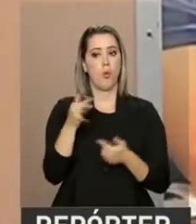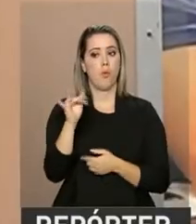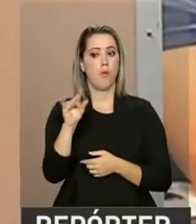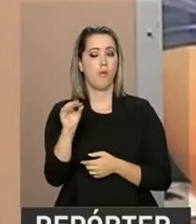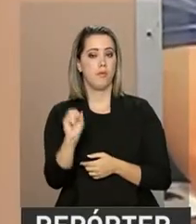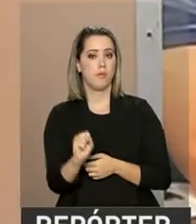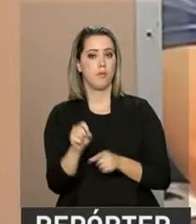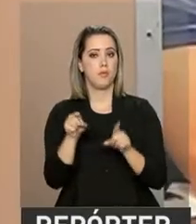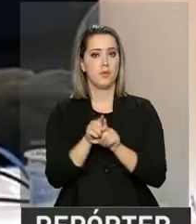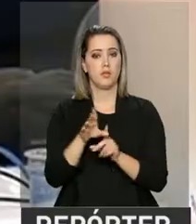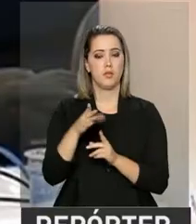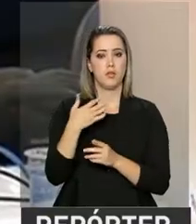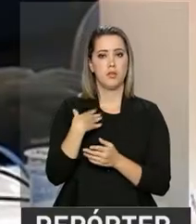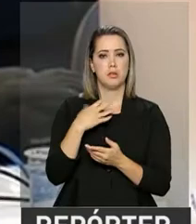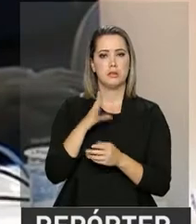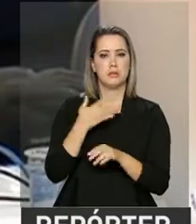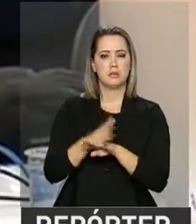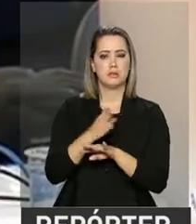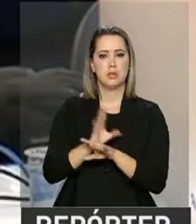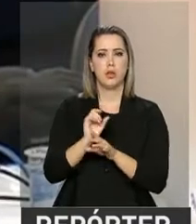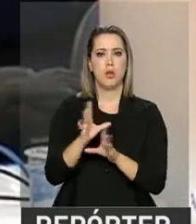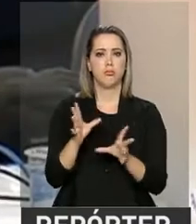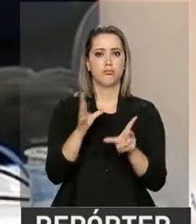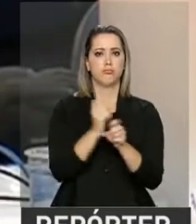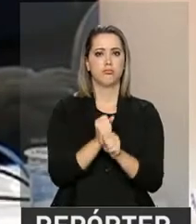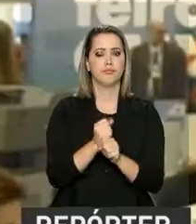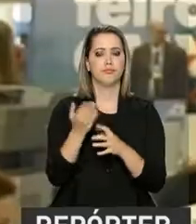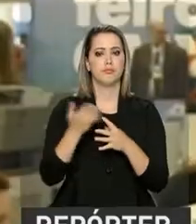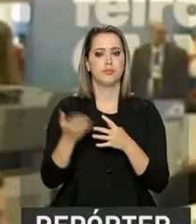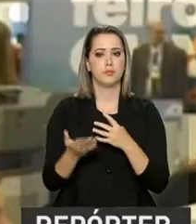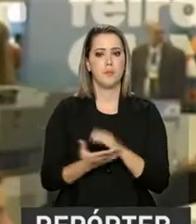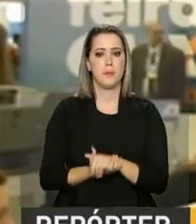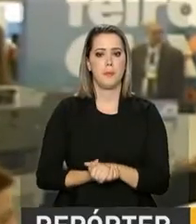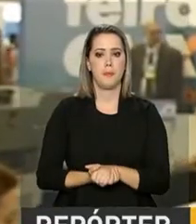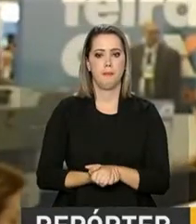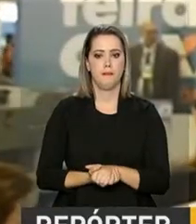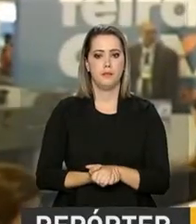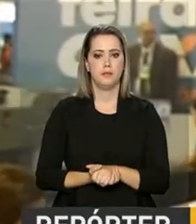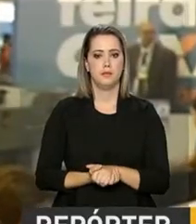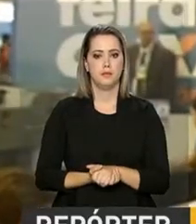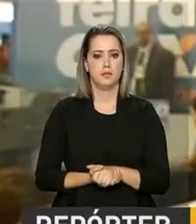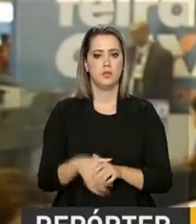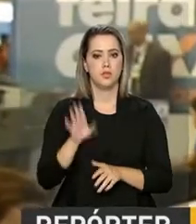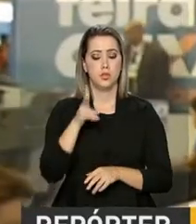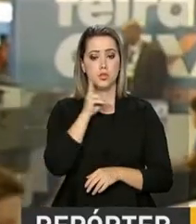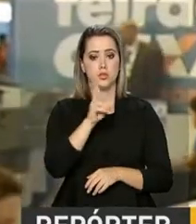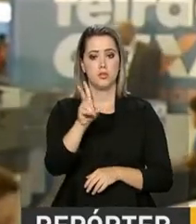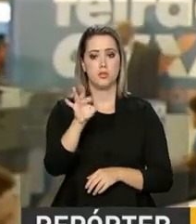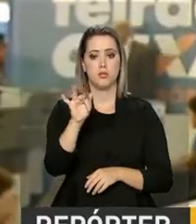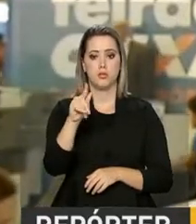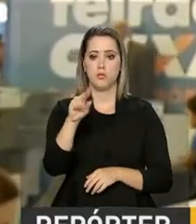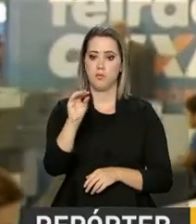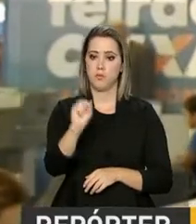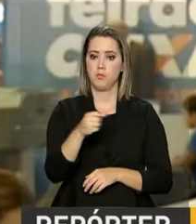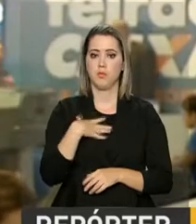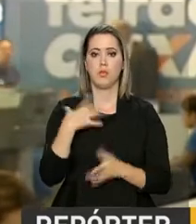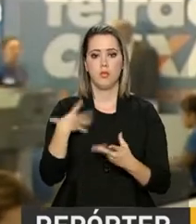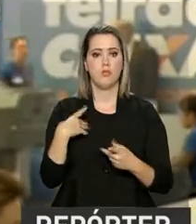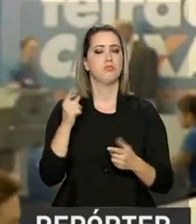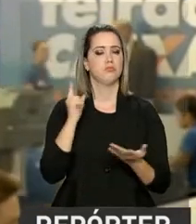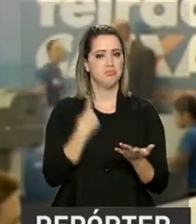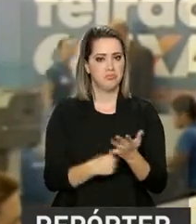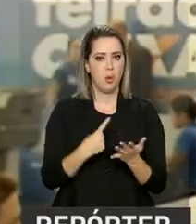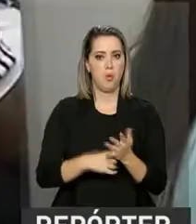FGTS, simular ou até mesmo fechar um financiamento. Já consultei meu fundo de garantia, tenho dinheiro guardado também e vou fechar